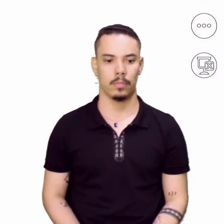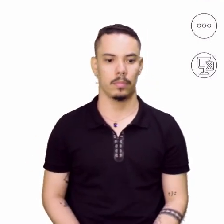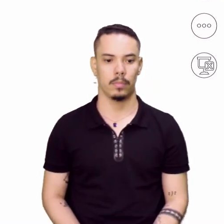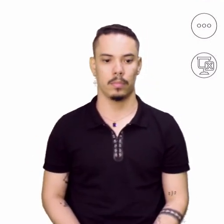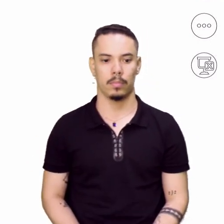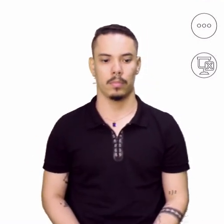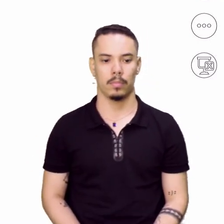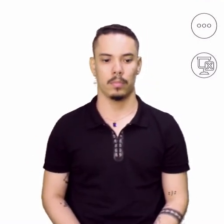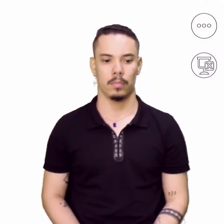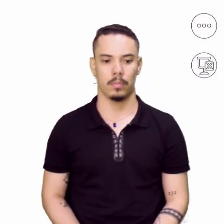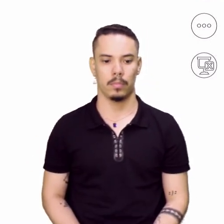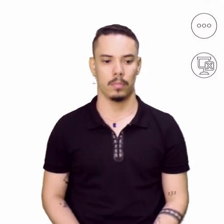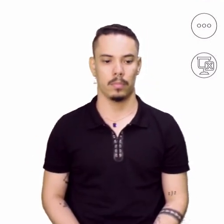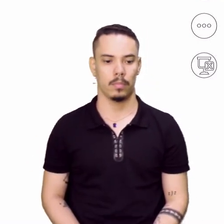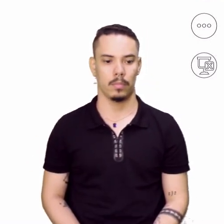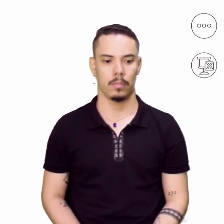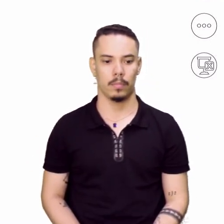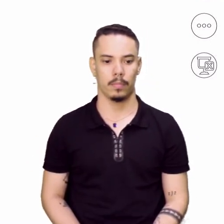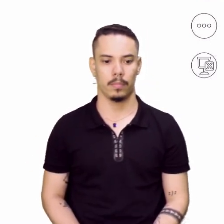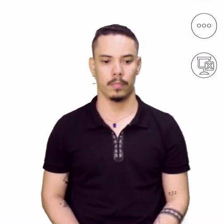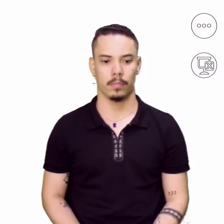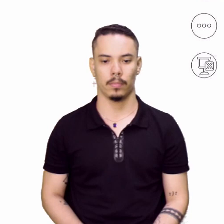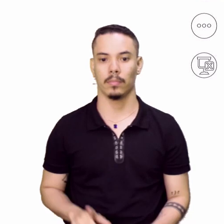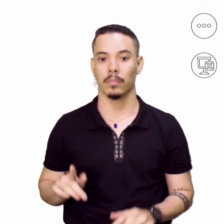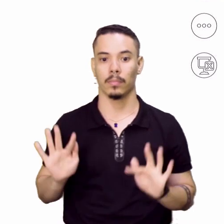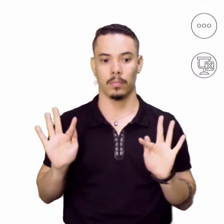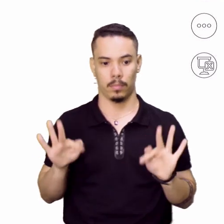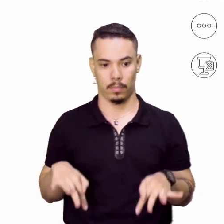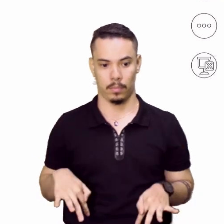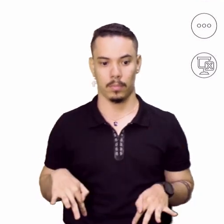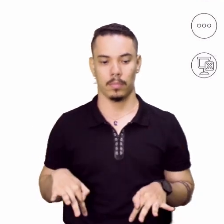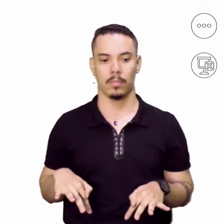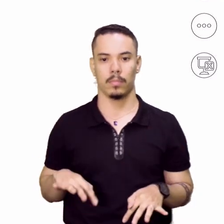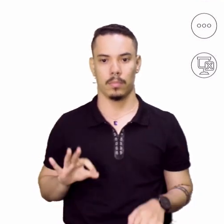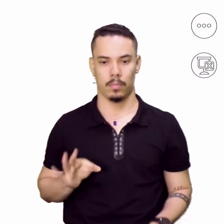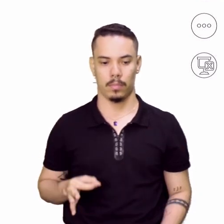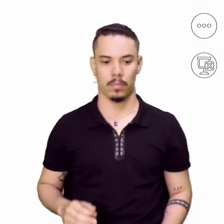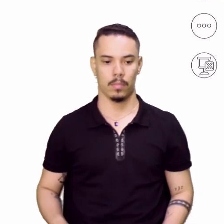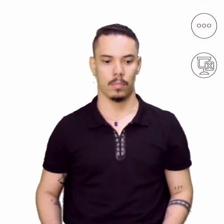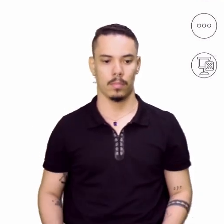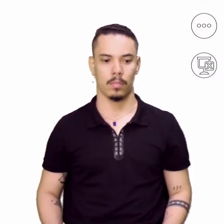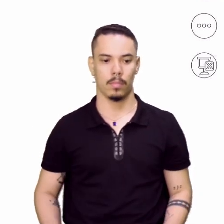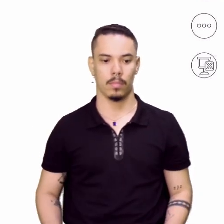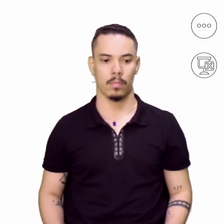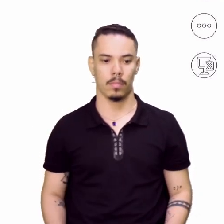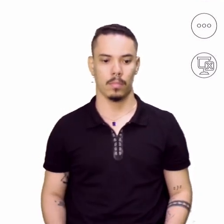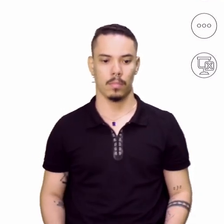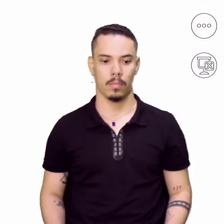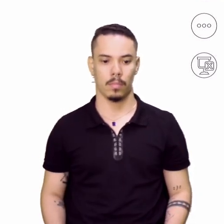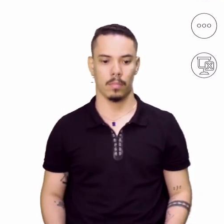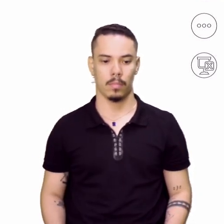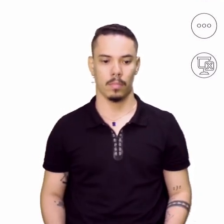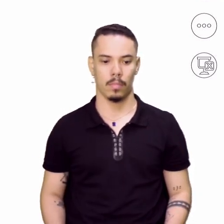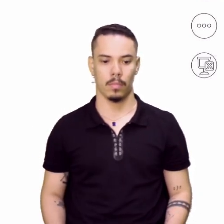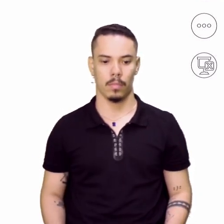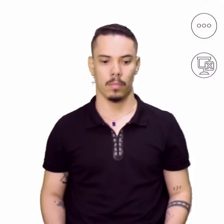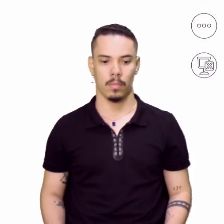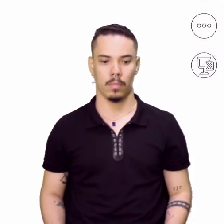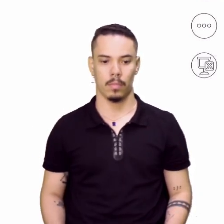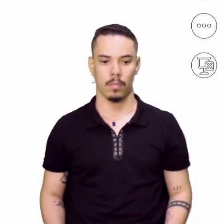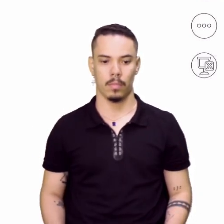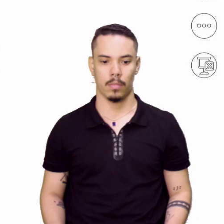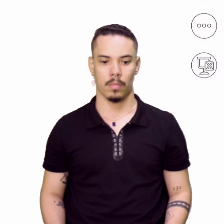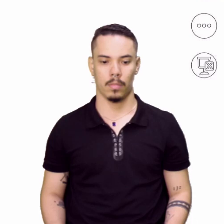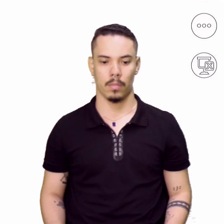então ele termina lá com a will be there ou então muito mais usual falar I'll be there